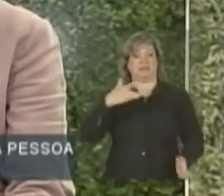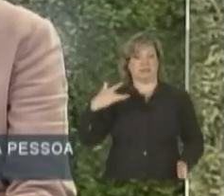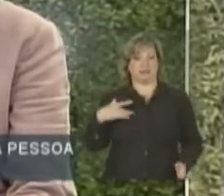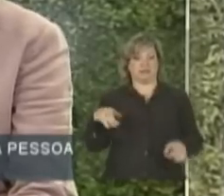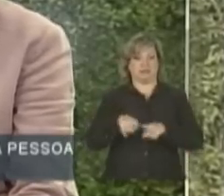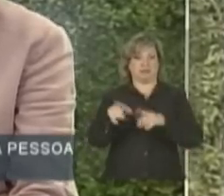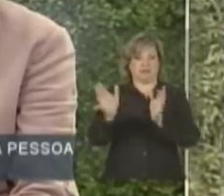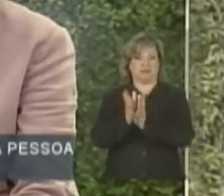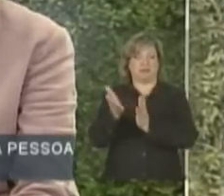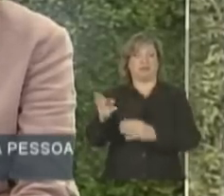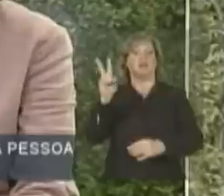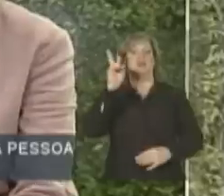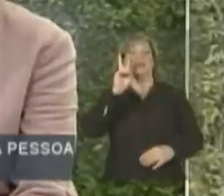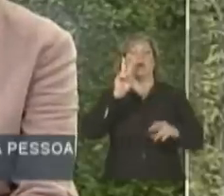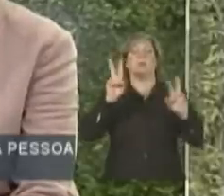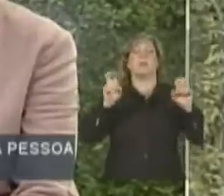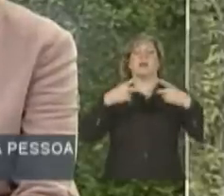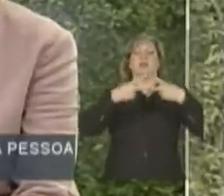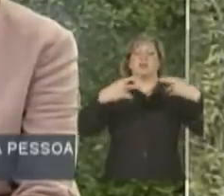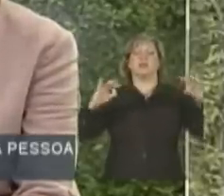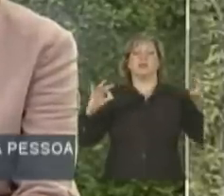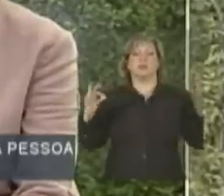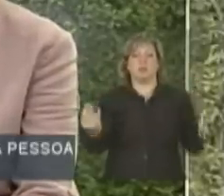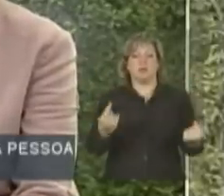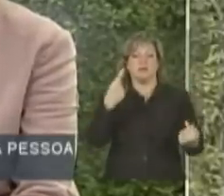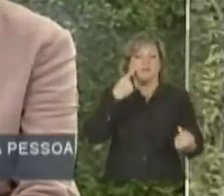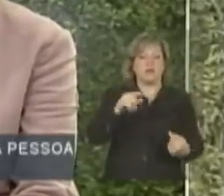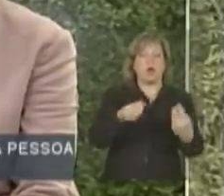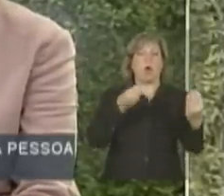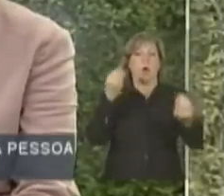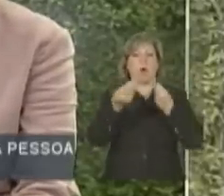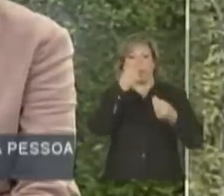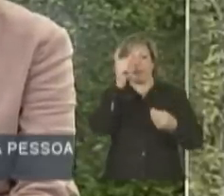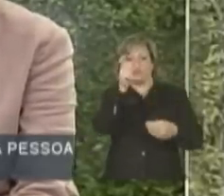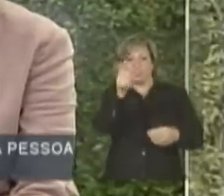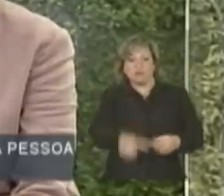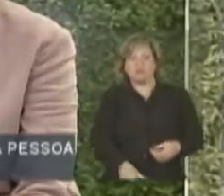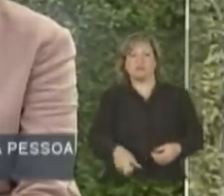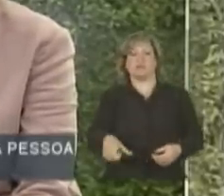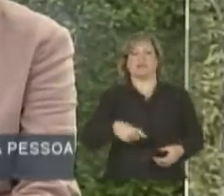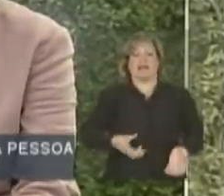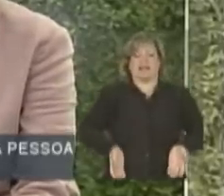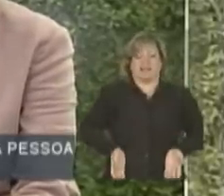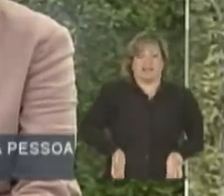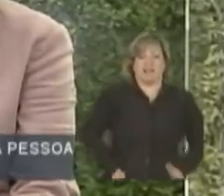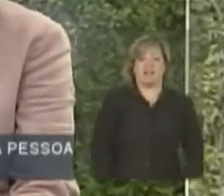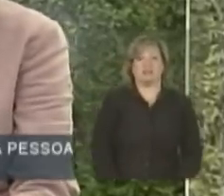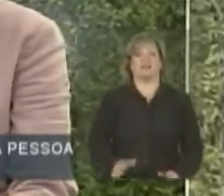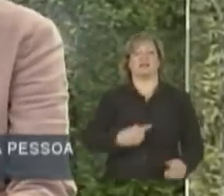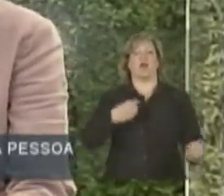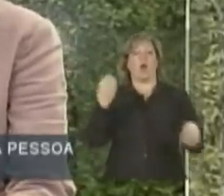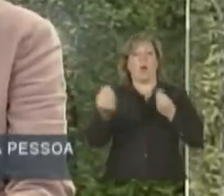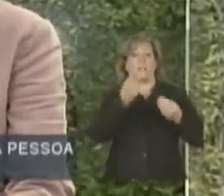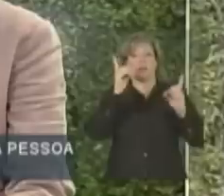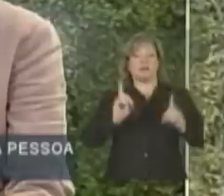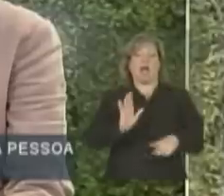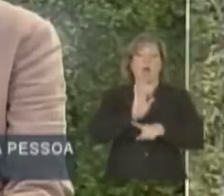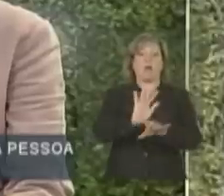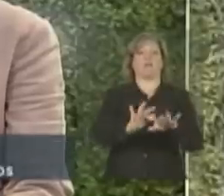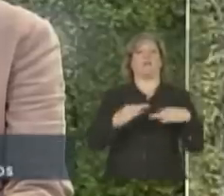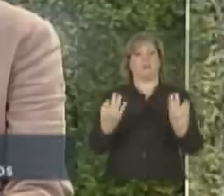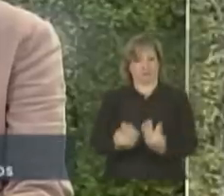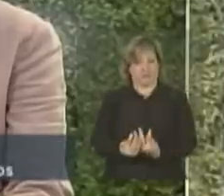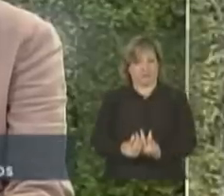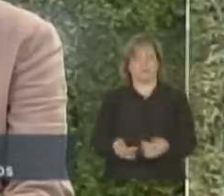as questões que dizem respeito a identificar a condição da pessoa com deficiência no momento do parto, do nascimento e o apoio às famílias.